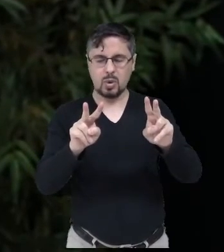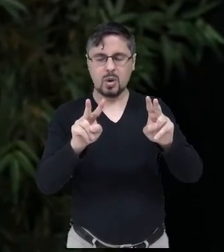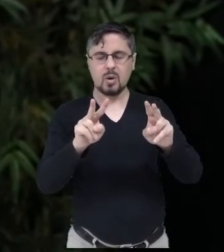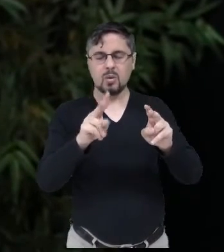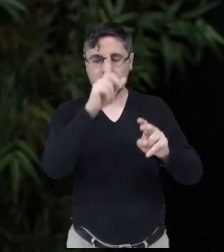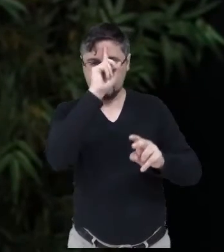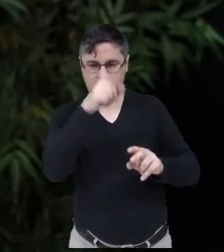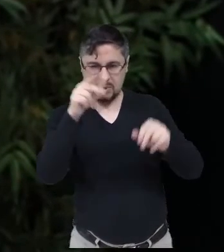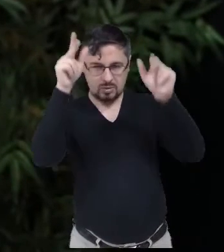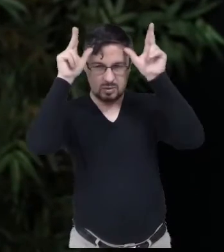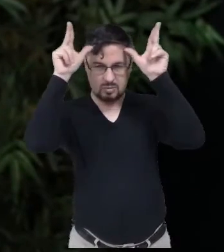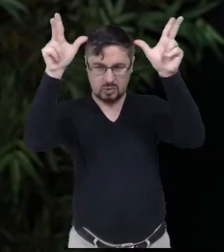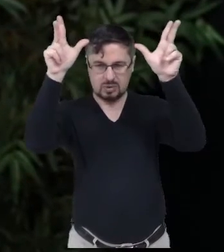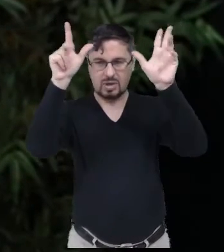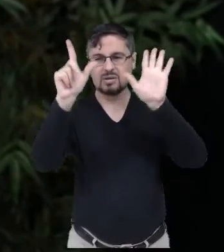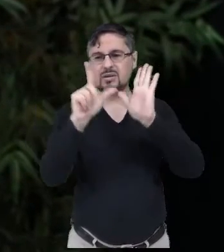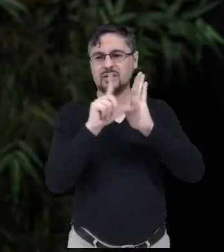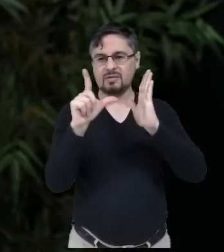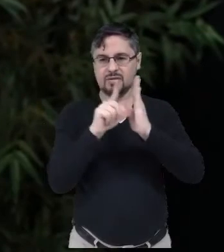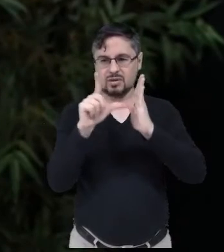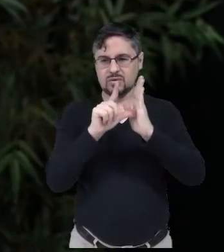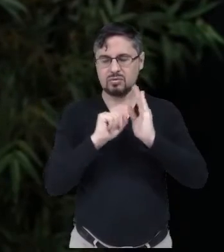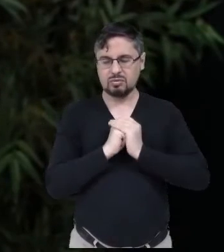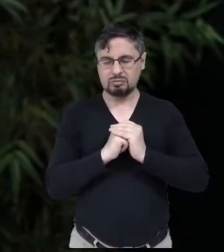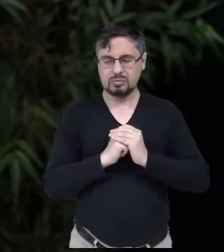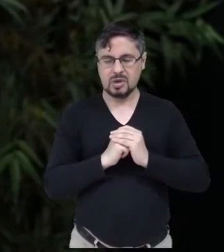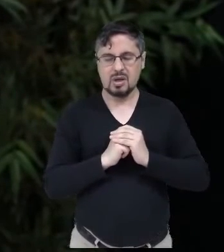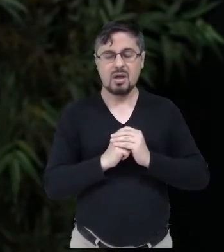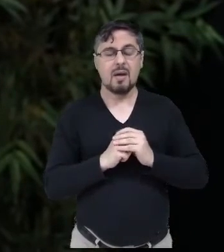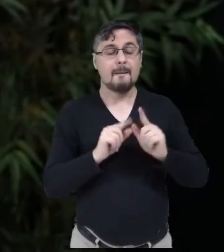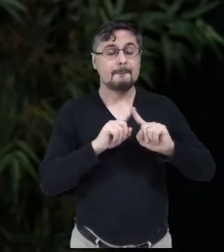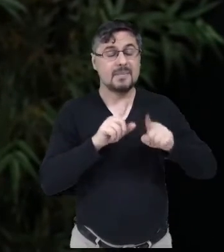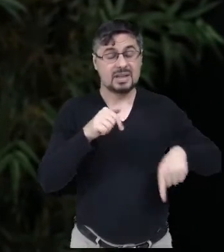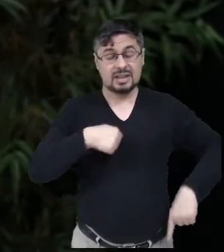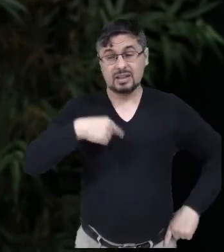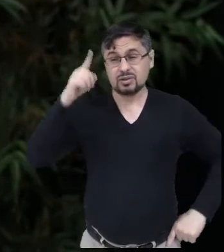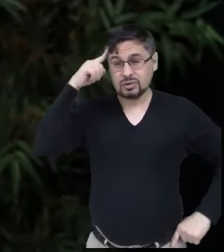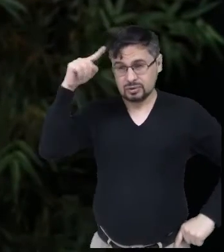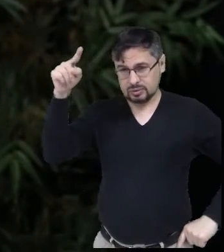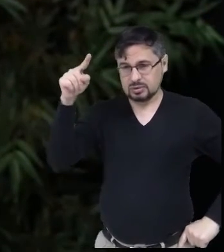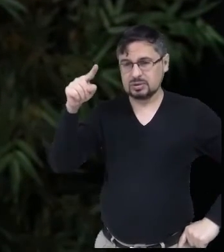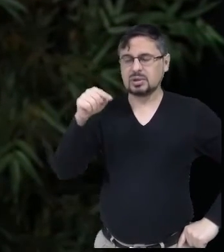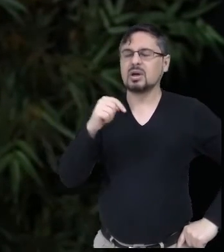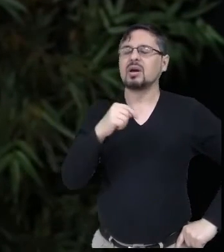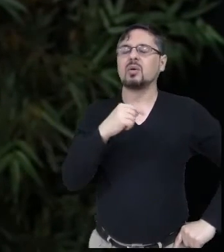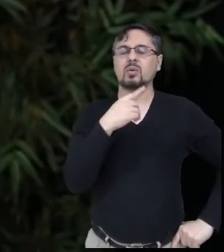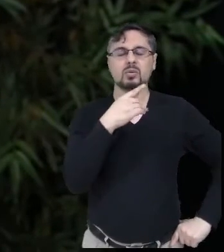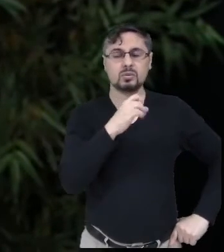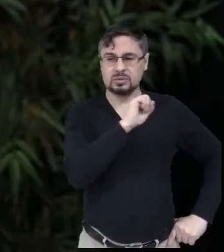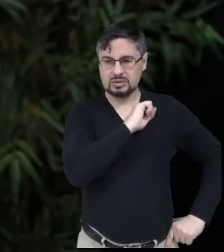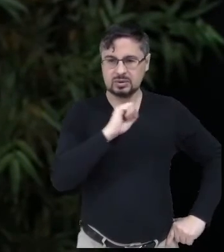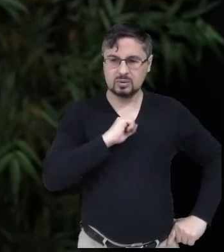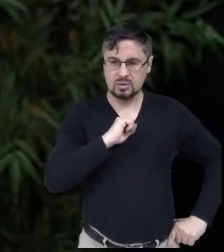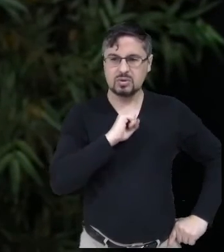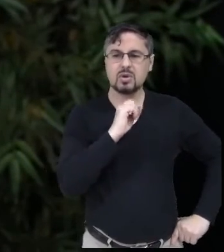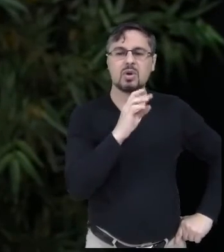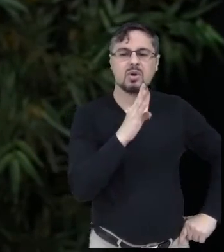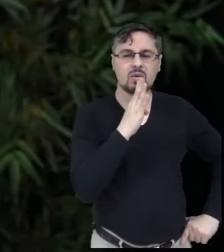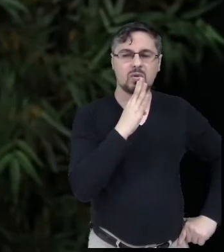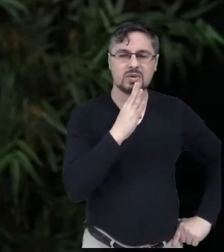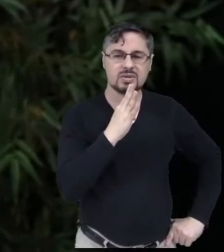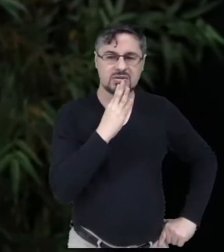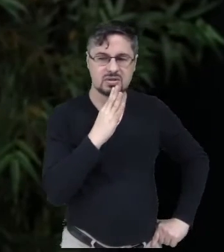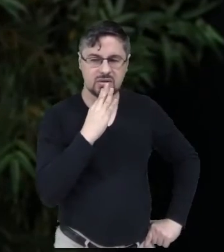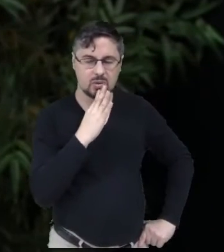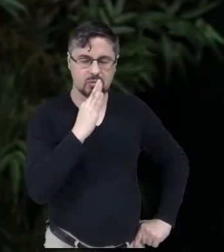ele foi avisado que havia um homem que tinha o poder de curar a lepra. E que testemunho